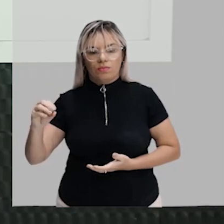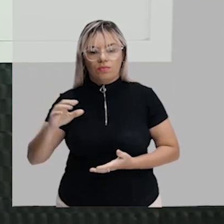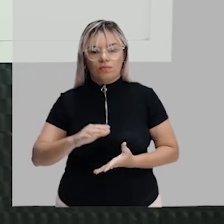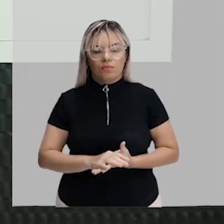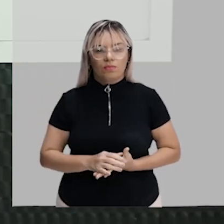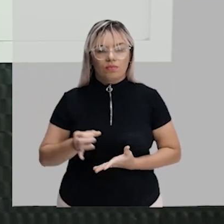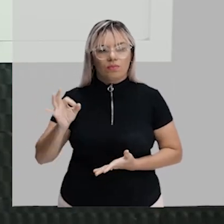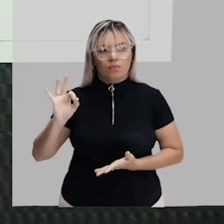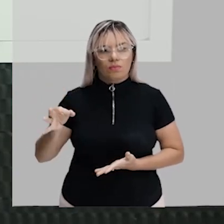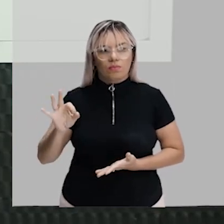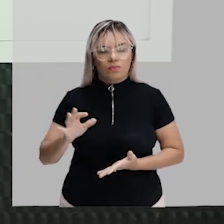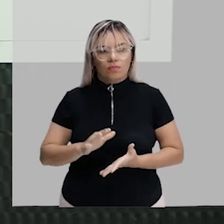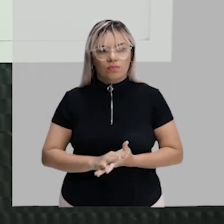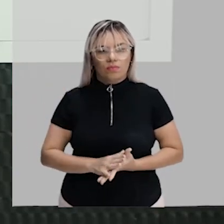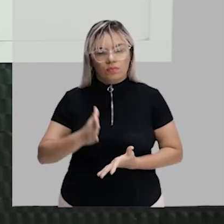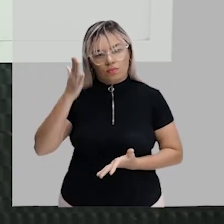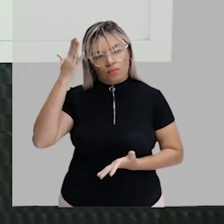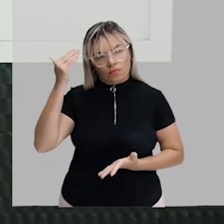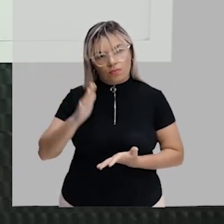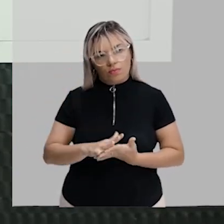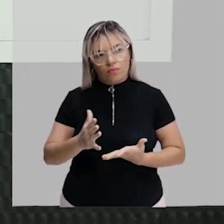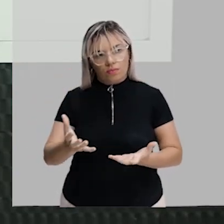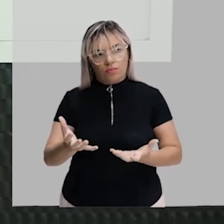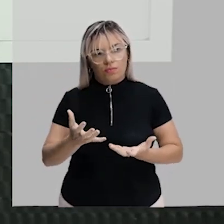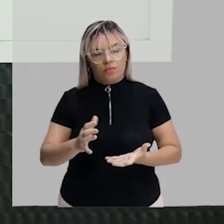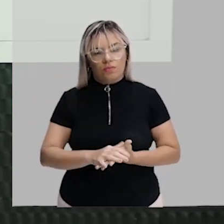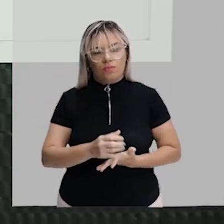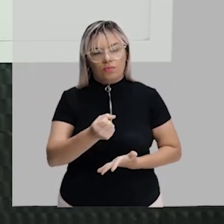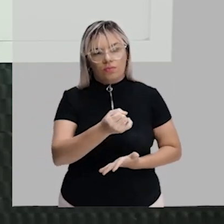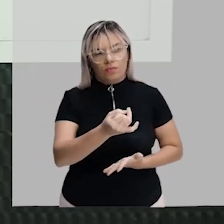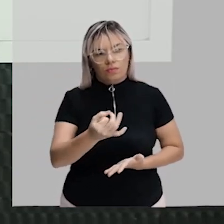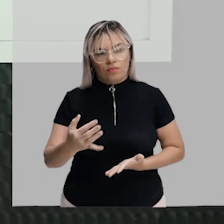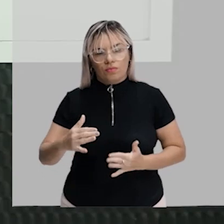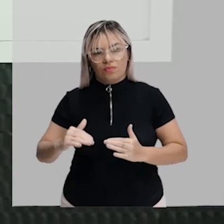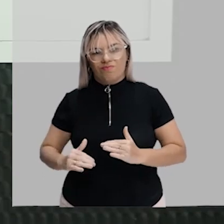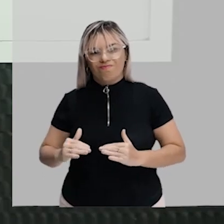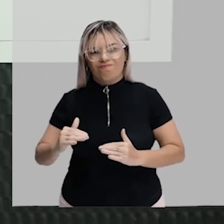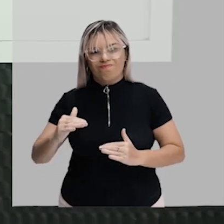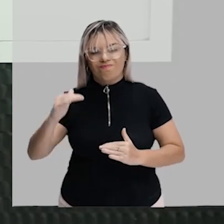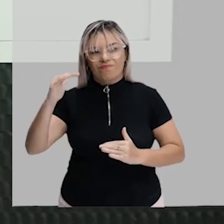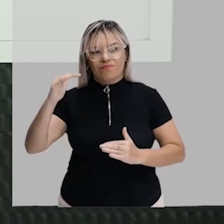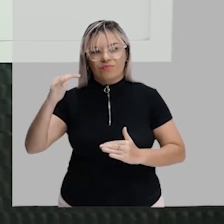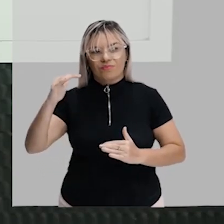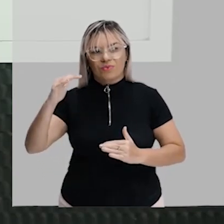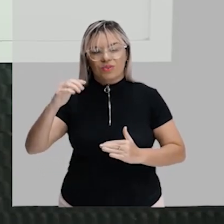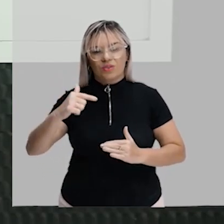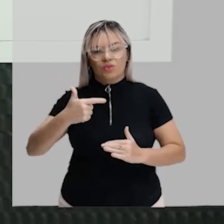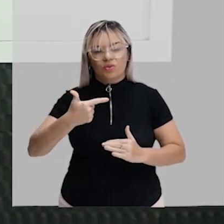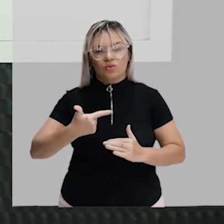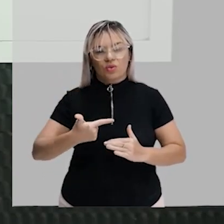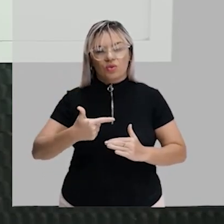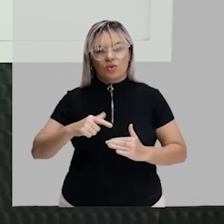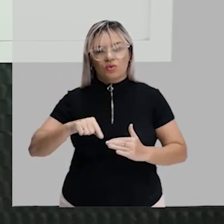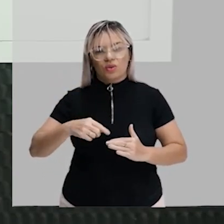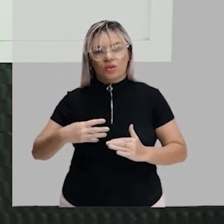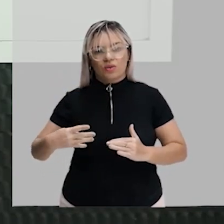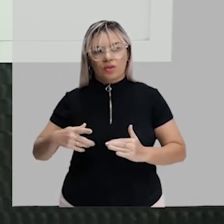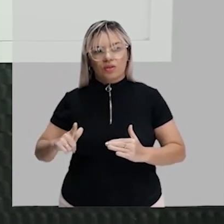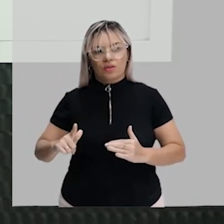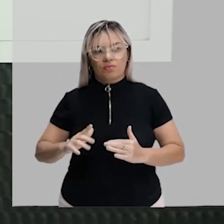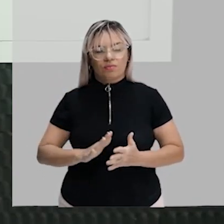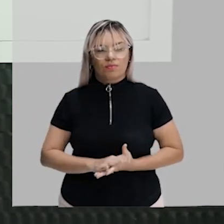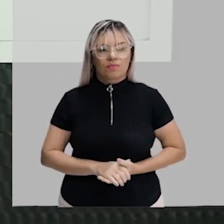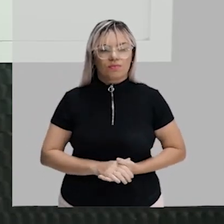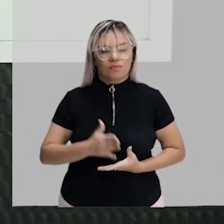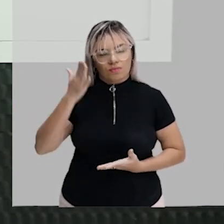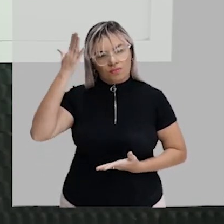Certo, galera? Então a gente tem que saber quanto isso aí vai exceder do 2,4. tá? Então